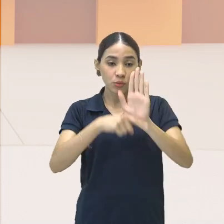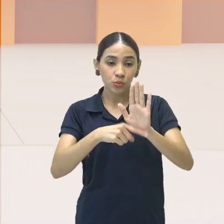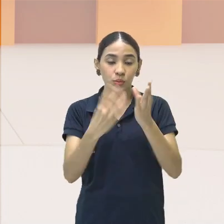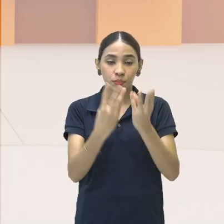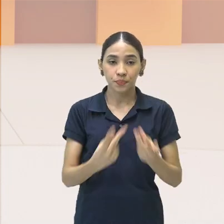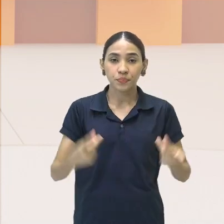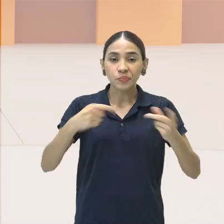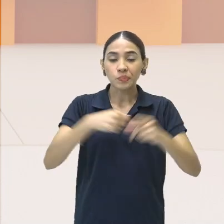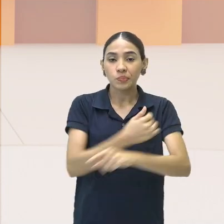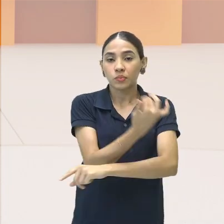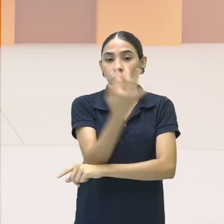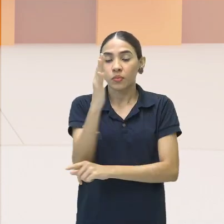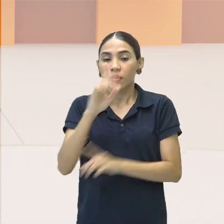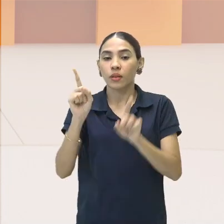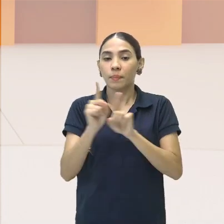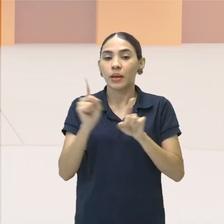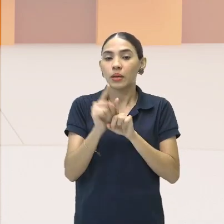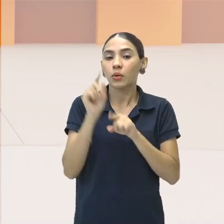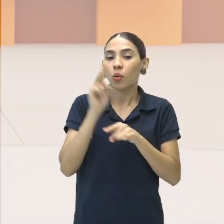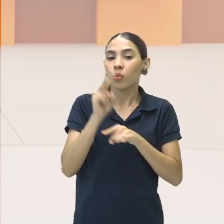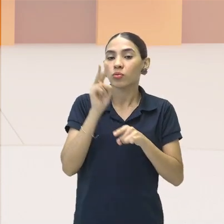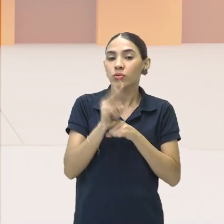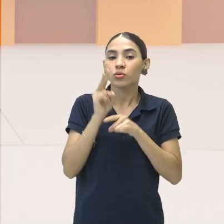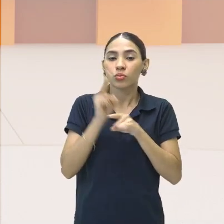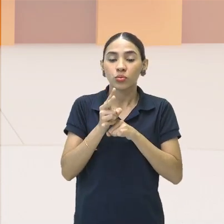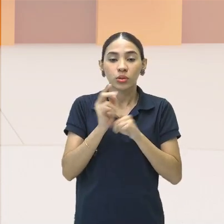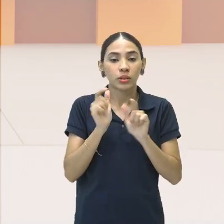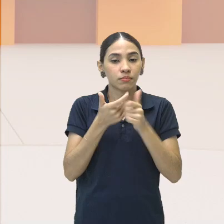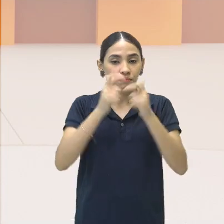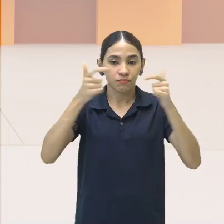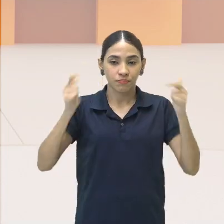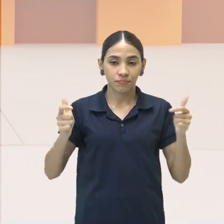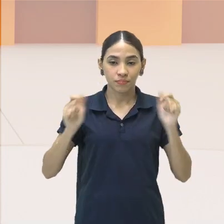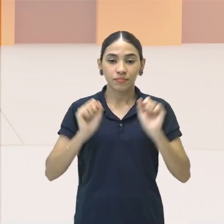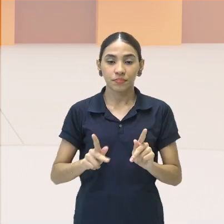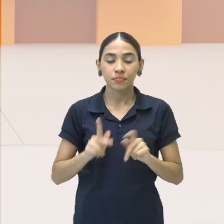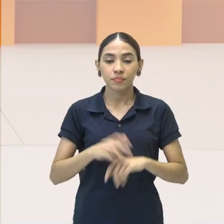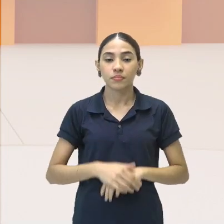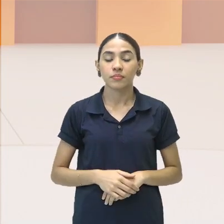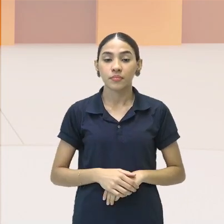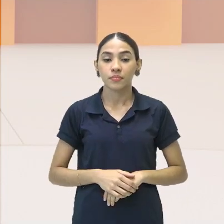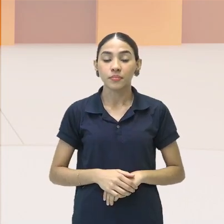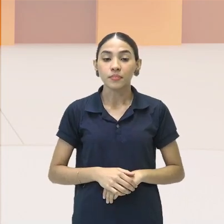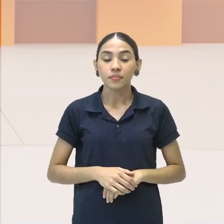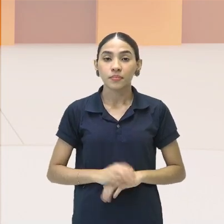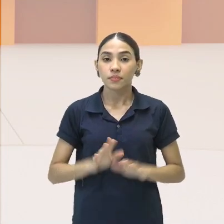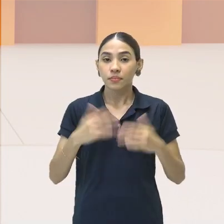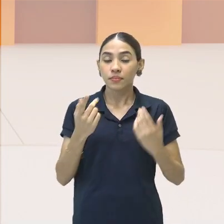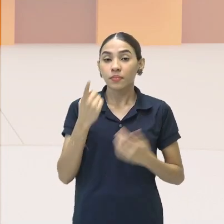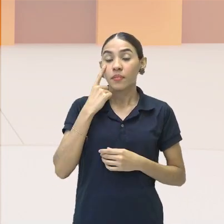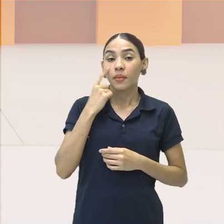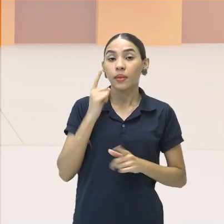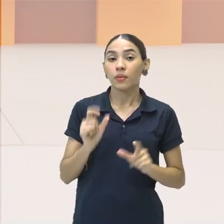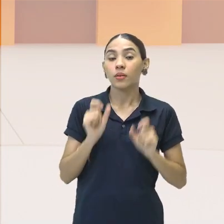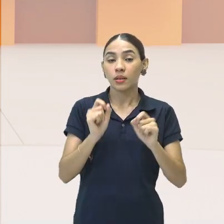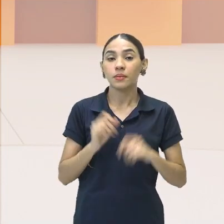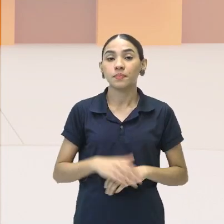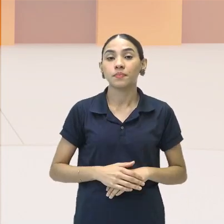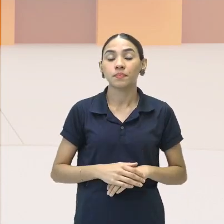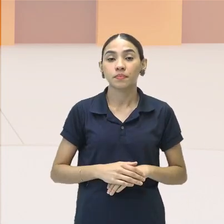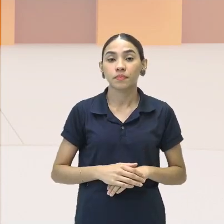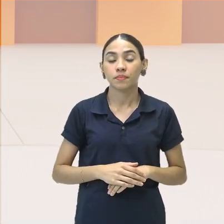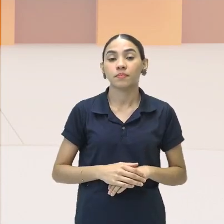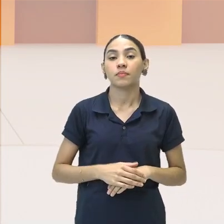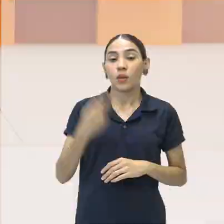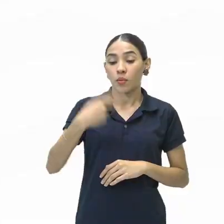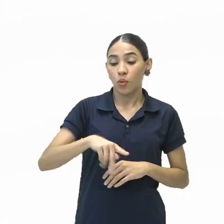degradação ambiental ela continue em grande ascensão, certo? Então, vamos lá observar a propriedade de terra